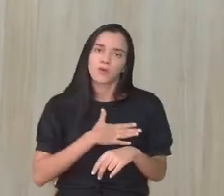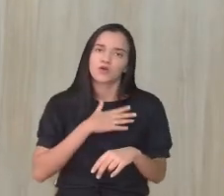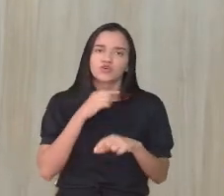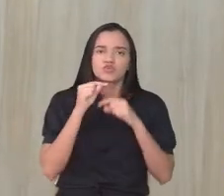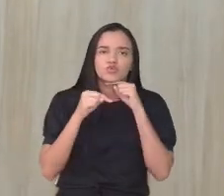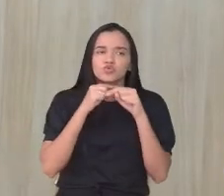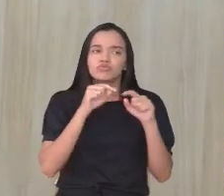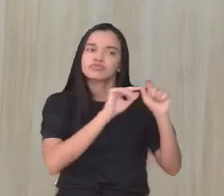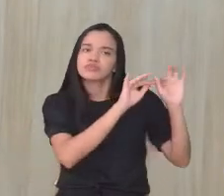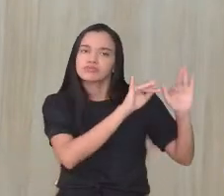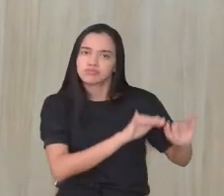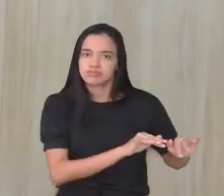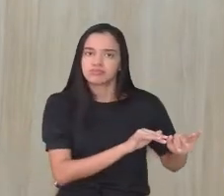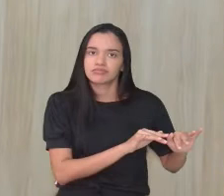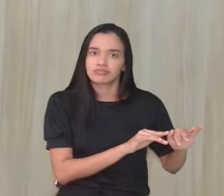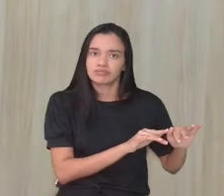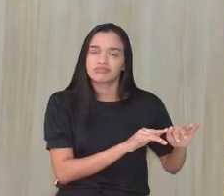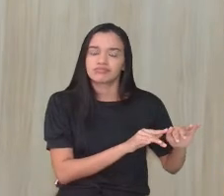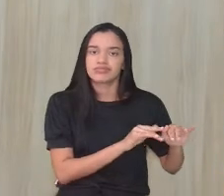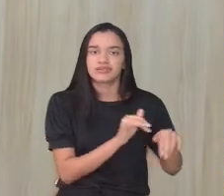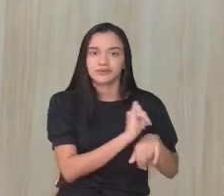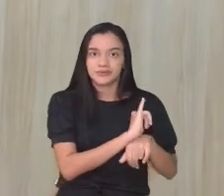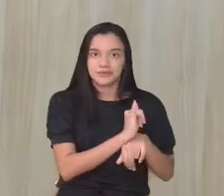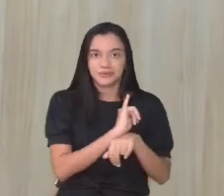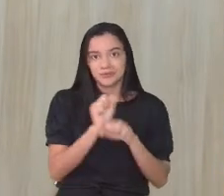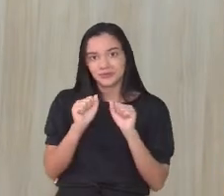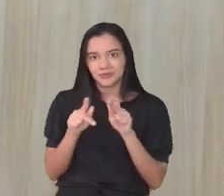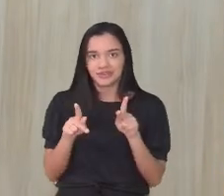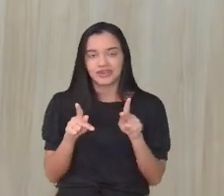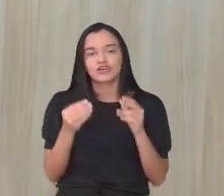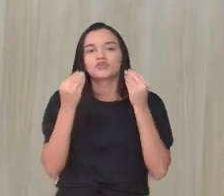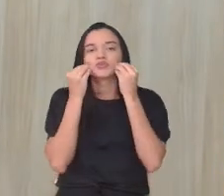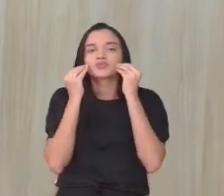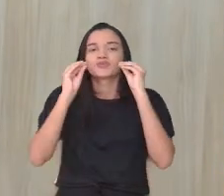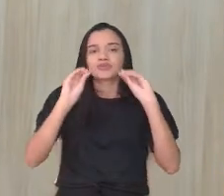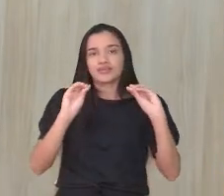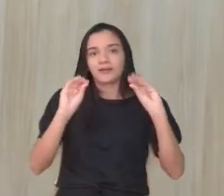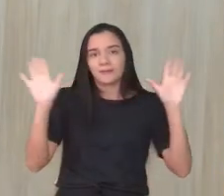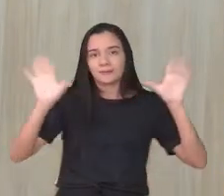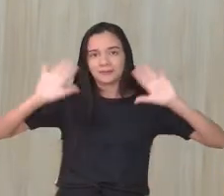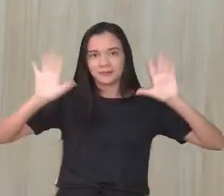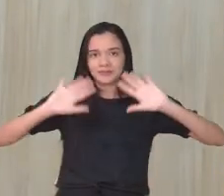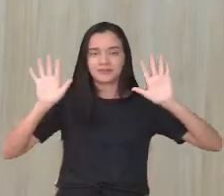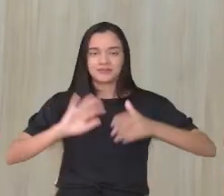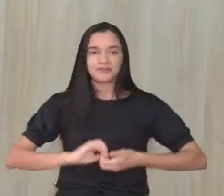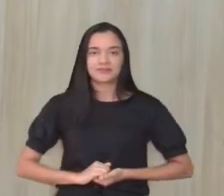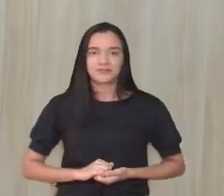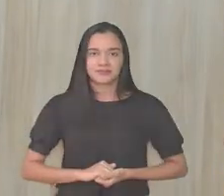dúvida, deixa lá no comentário do YouTube, tá certo? Um cheiro e até a próxima.